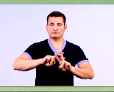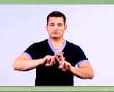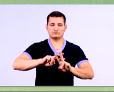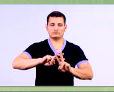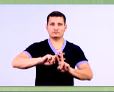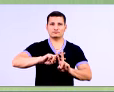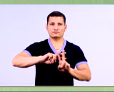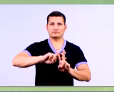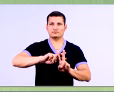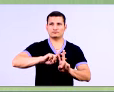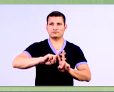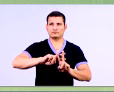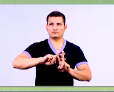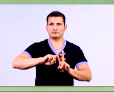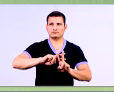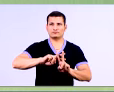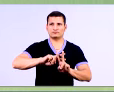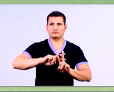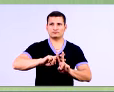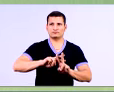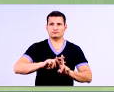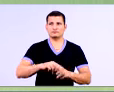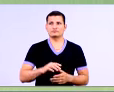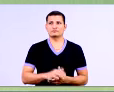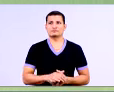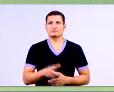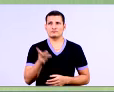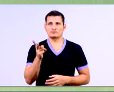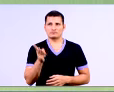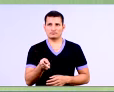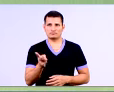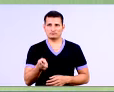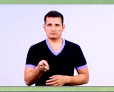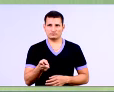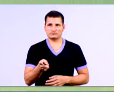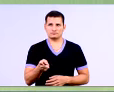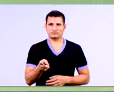chamado. E eu possuo aqui ao lado a mesma